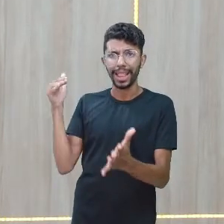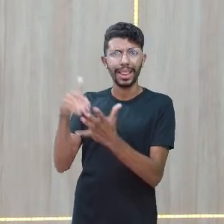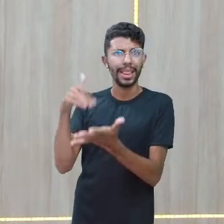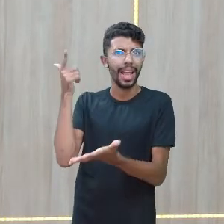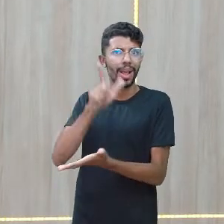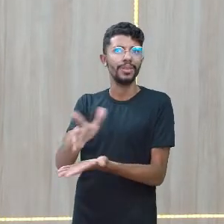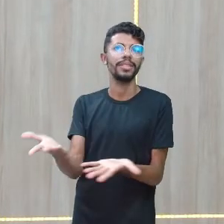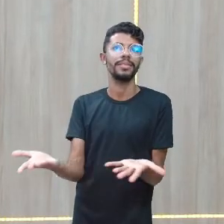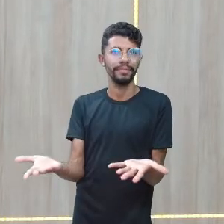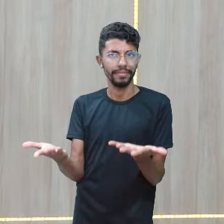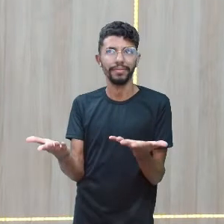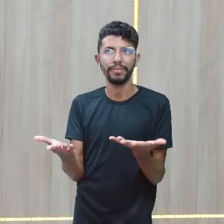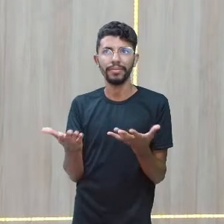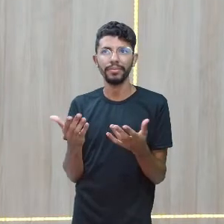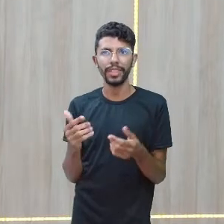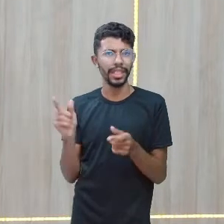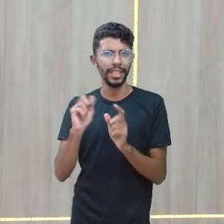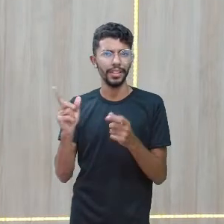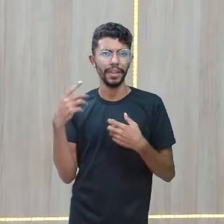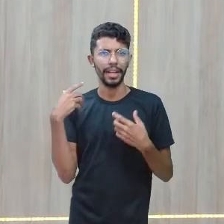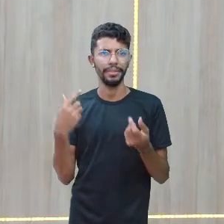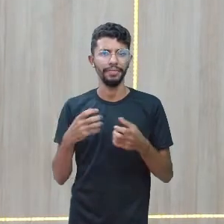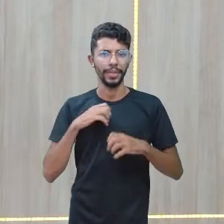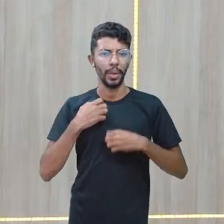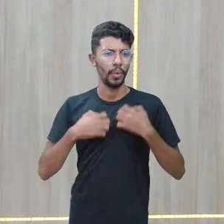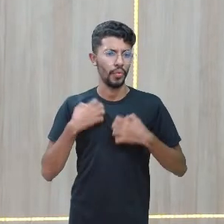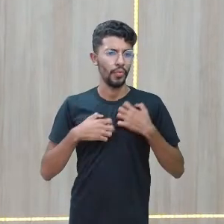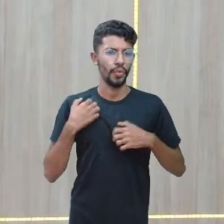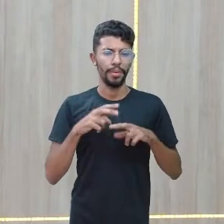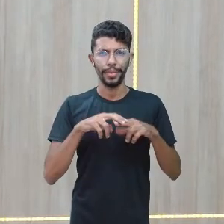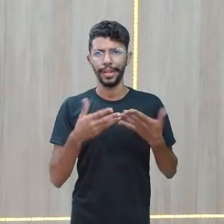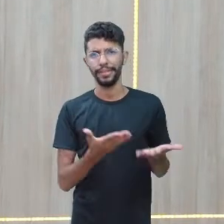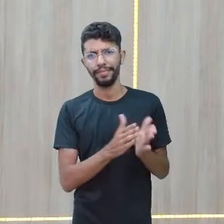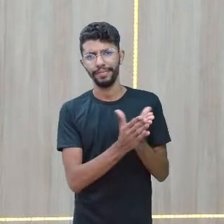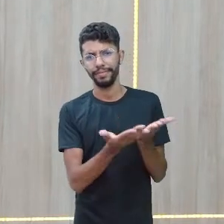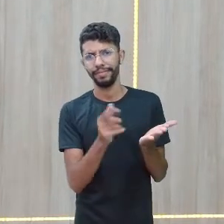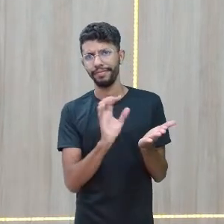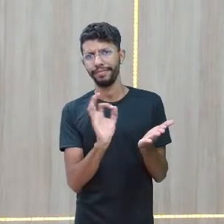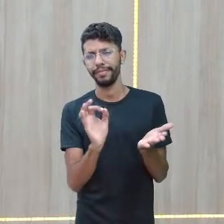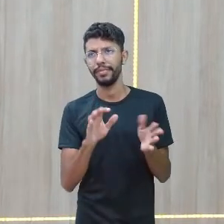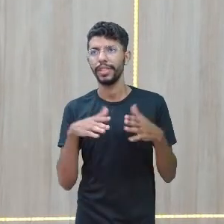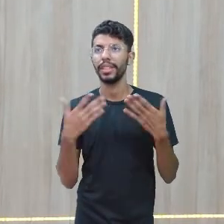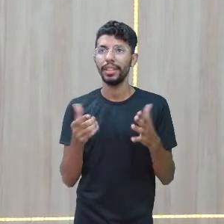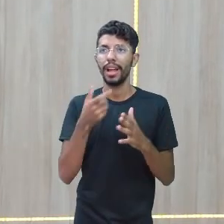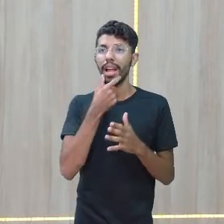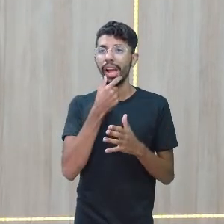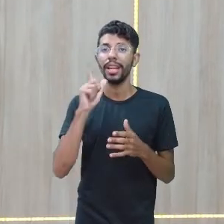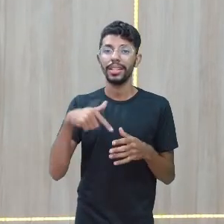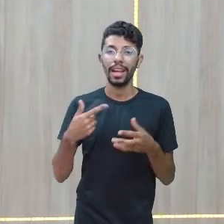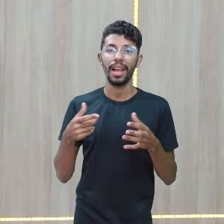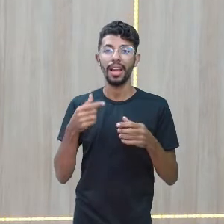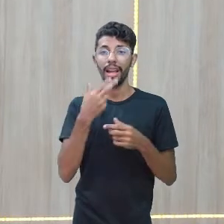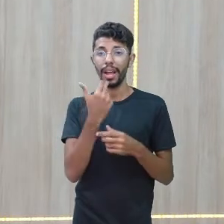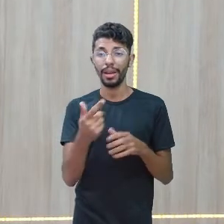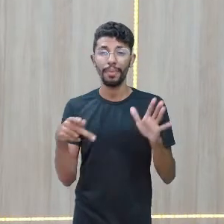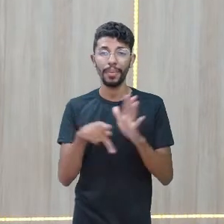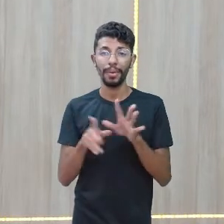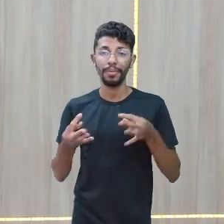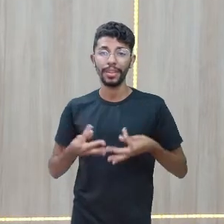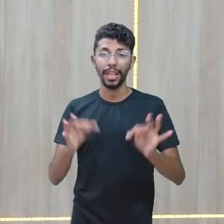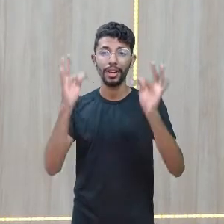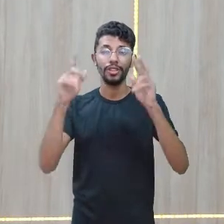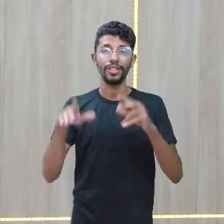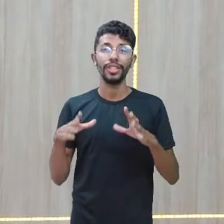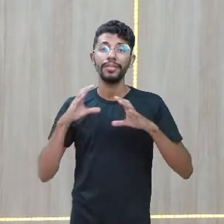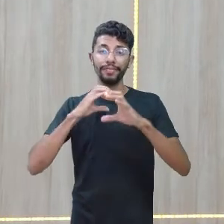estar se estressando com aquilo ali. Então, o inglês é a língua da tecnologia, é a língua da comunicação. Quem não souber inglês hoje vai estar